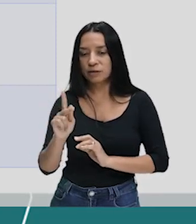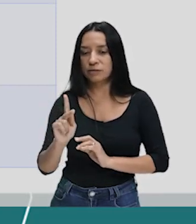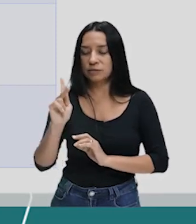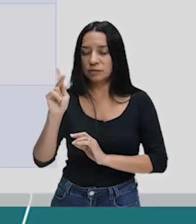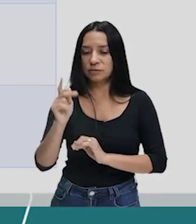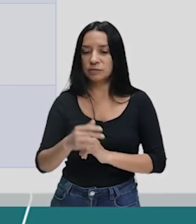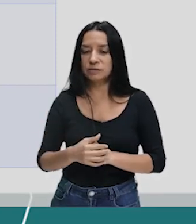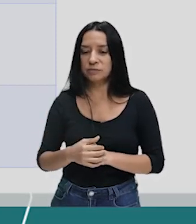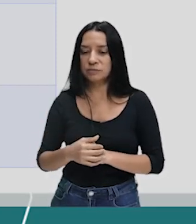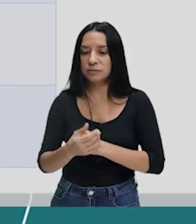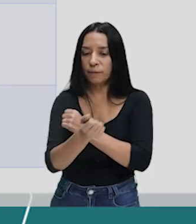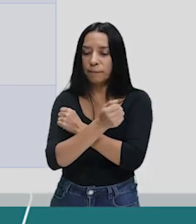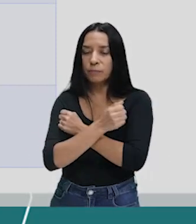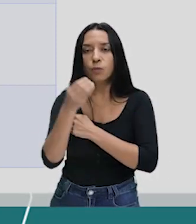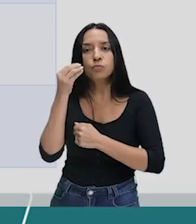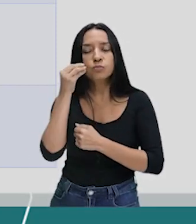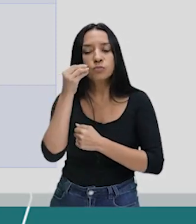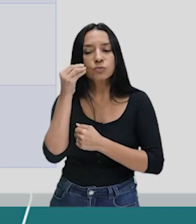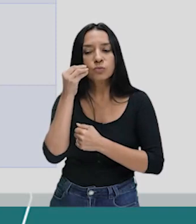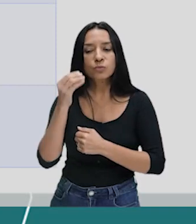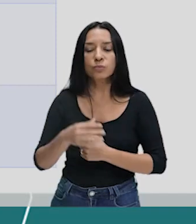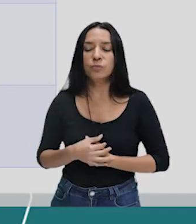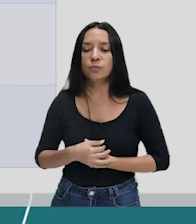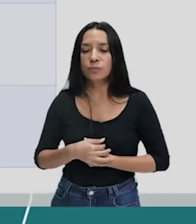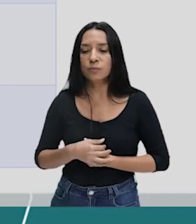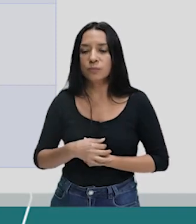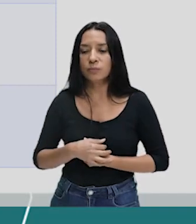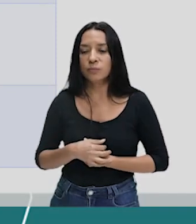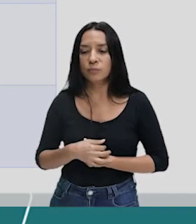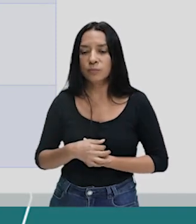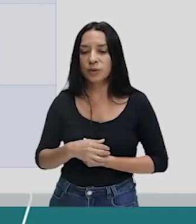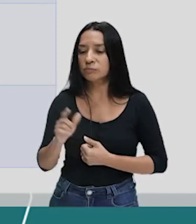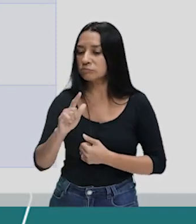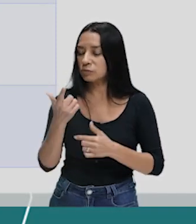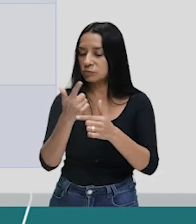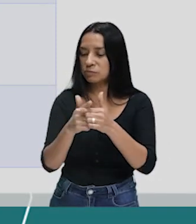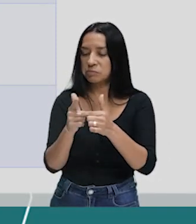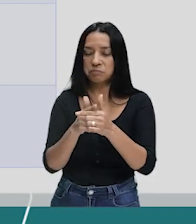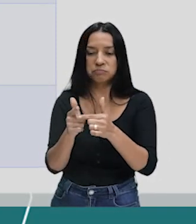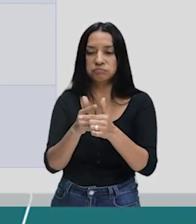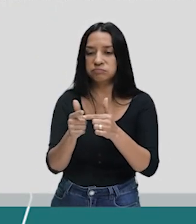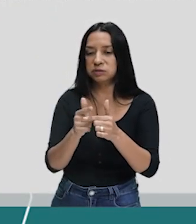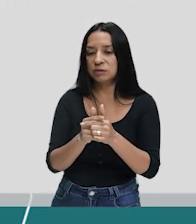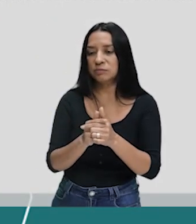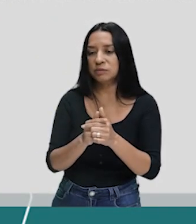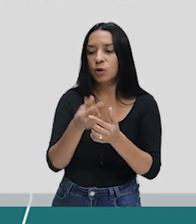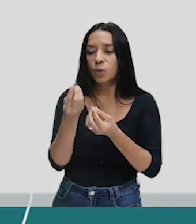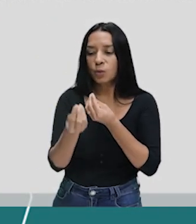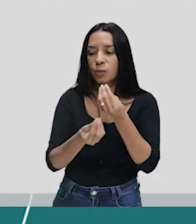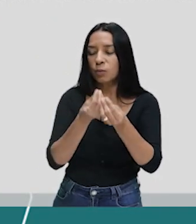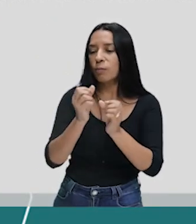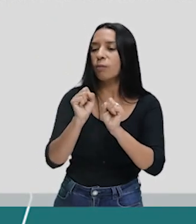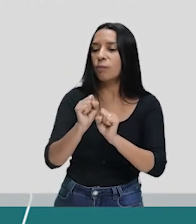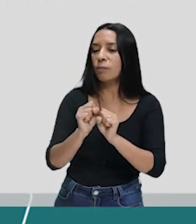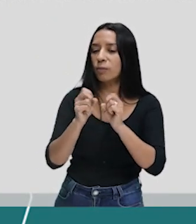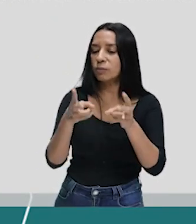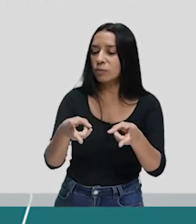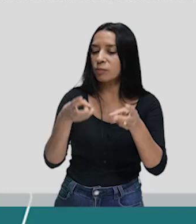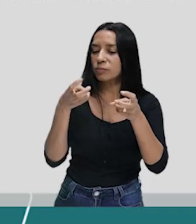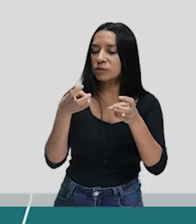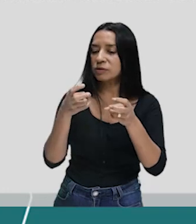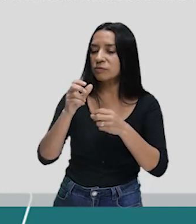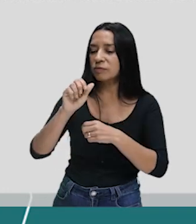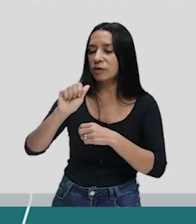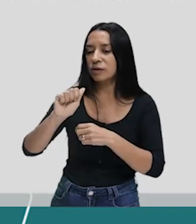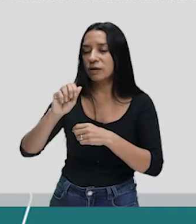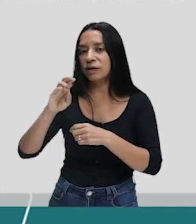kisses, que seria abraços e beijos. NP, no problem. Então, são formas que você pode observar essas abreviações. E